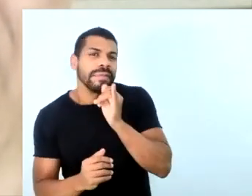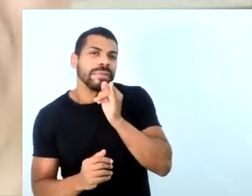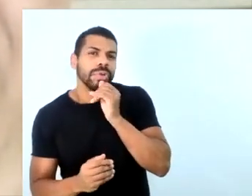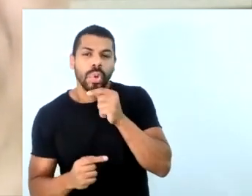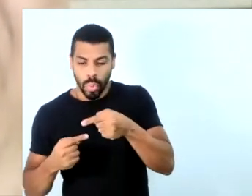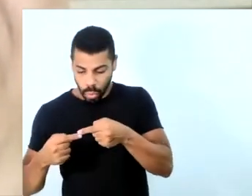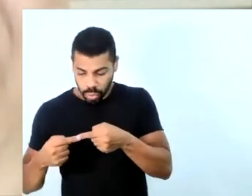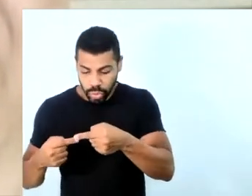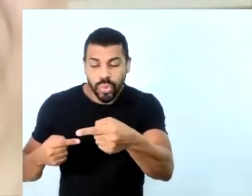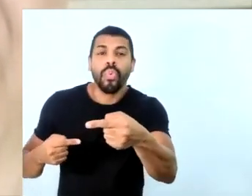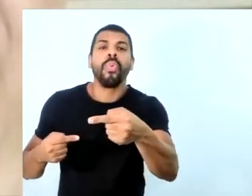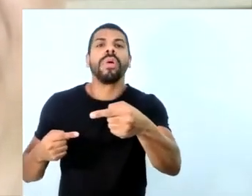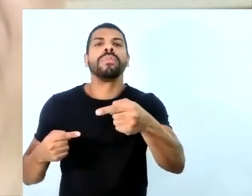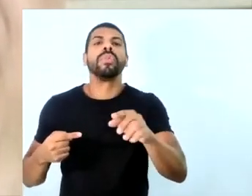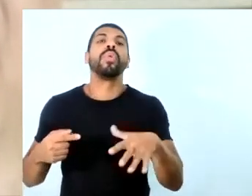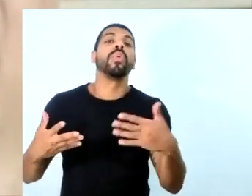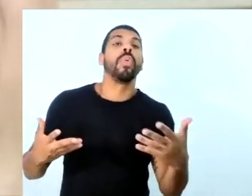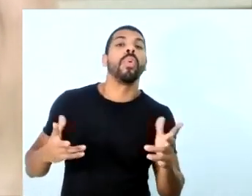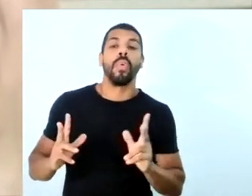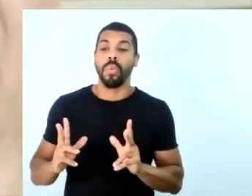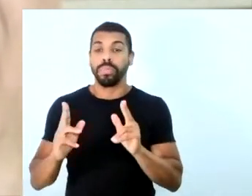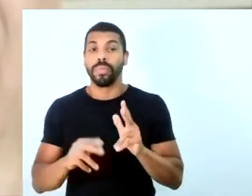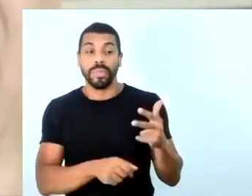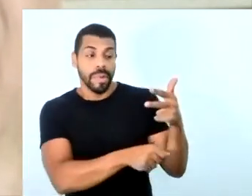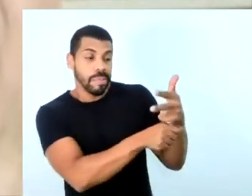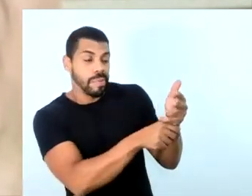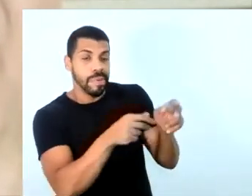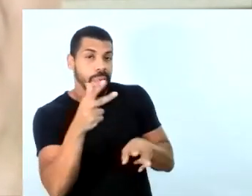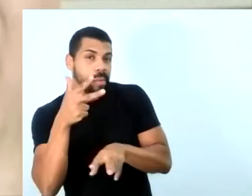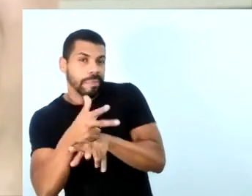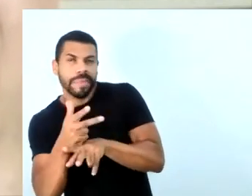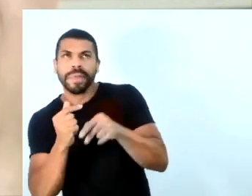várias ferramentas, que é a continuidade, os boletins